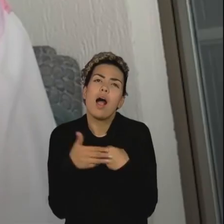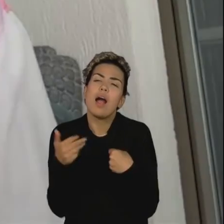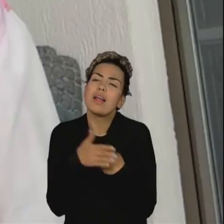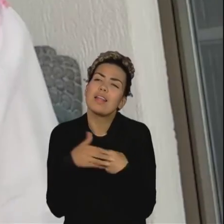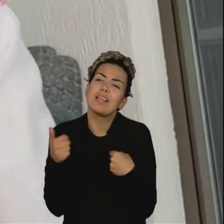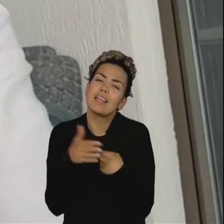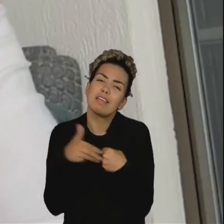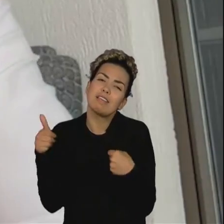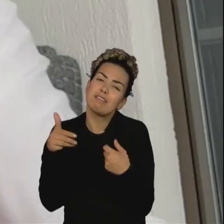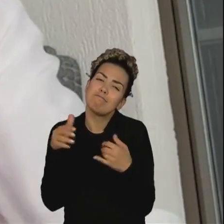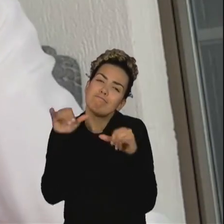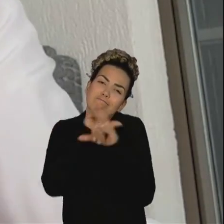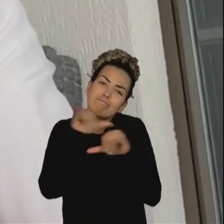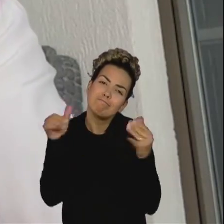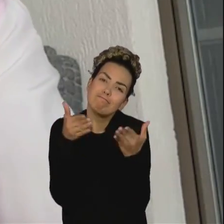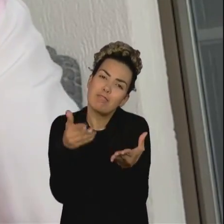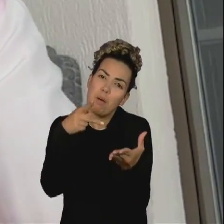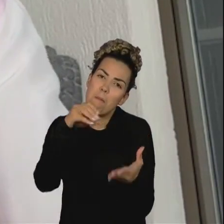Poca.